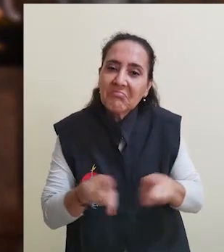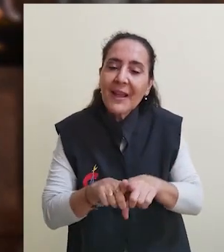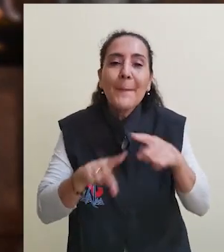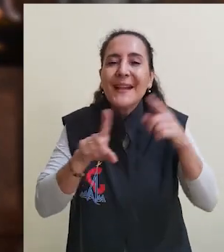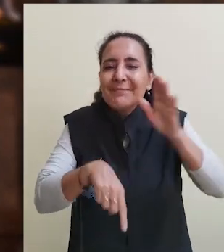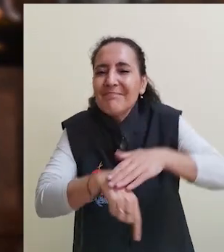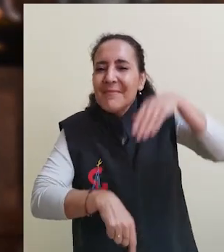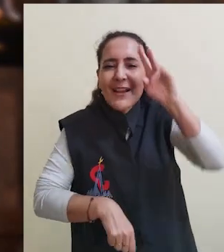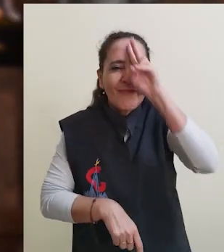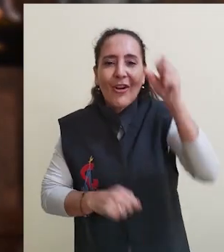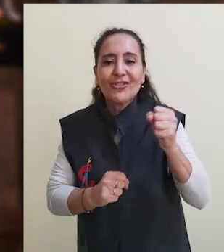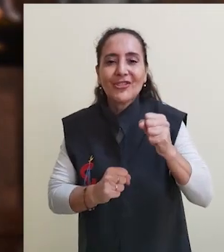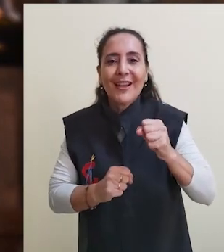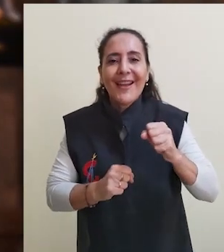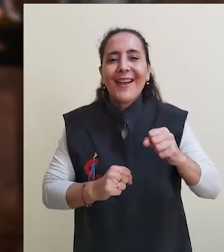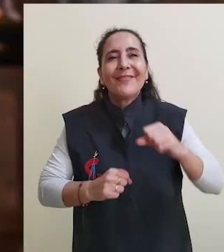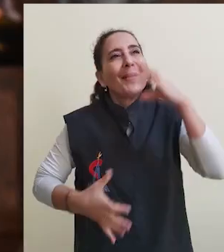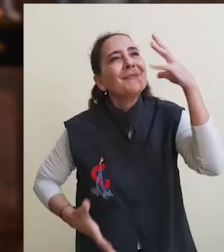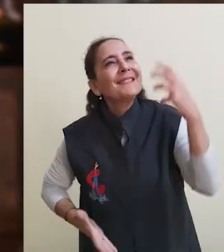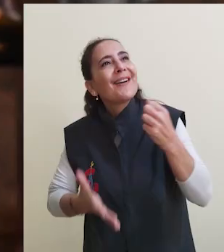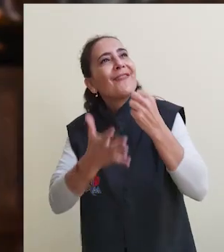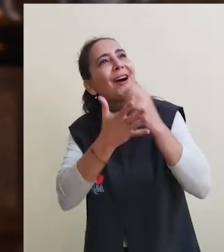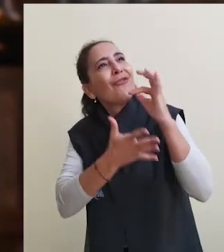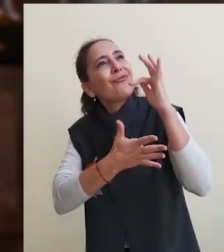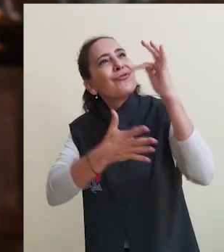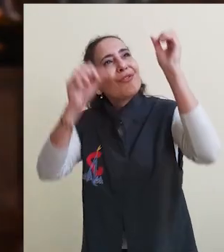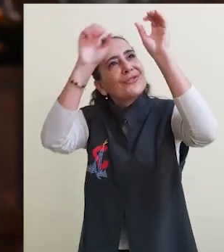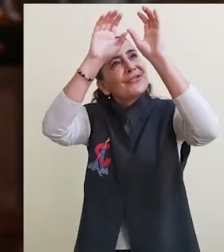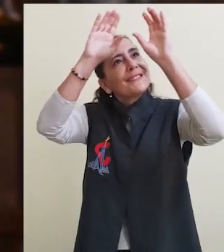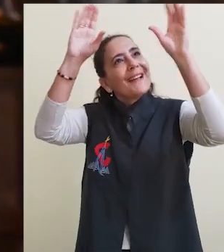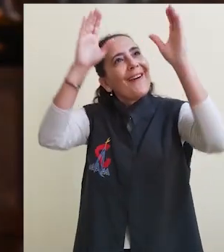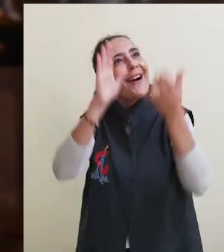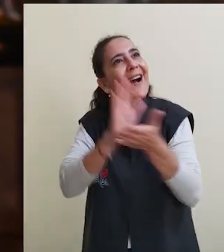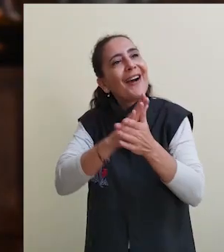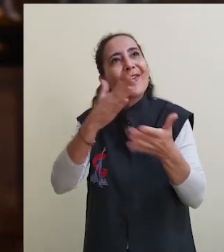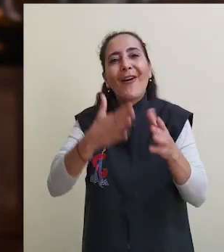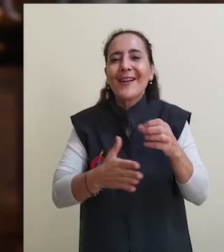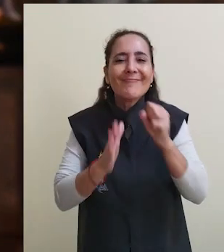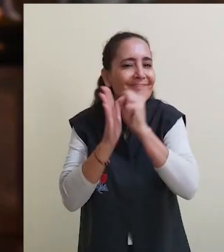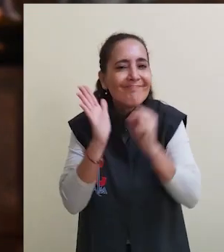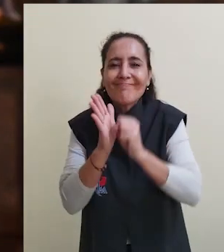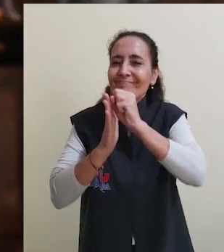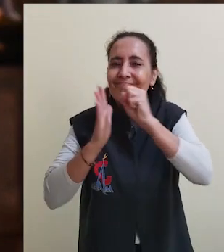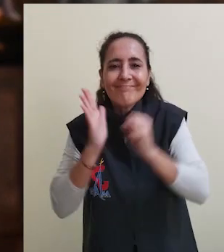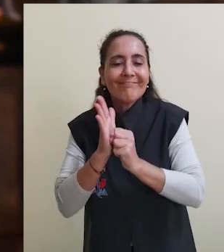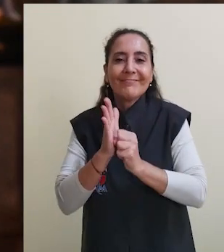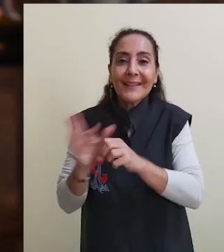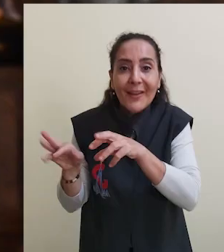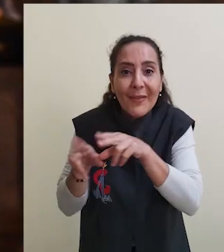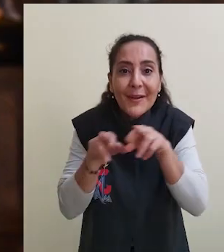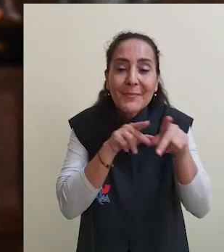também. Mas muito mais do que isso, me salvará para o reino celeste. A Ele, a glória pelos séculos dos